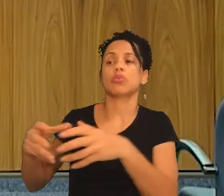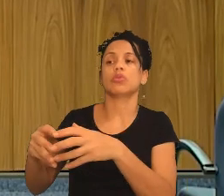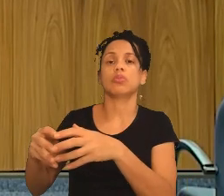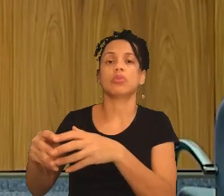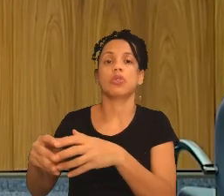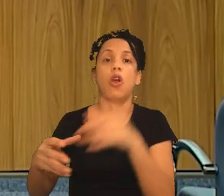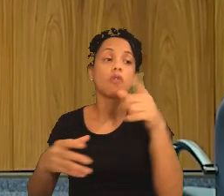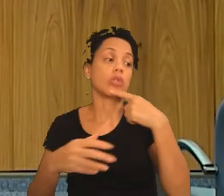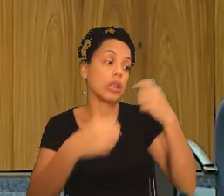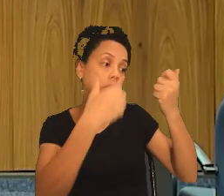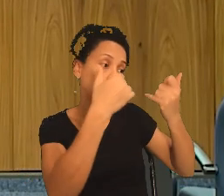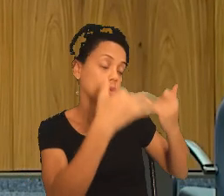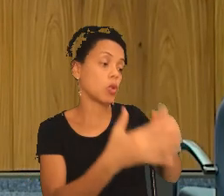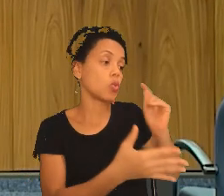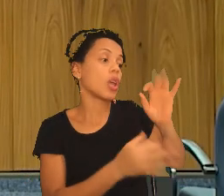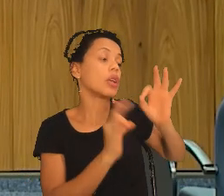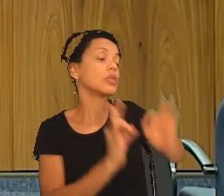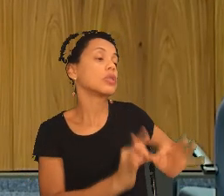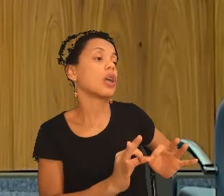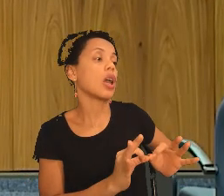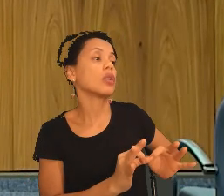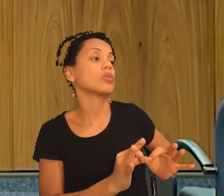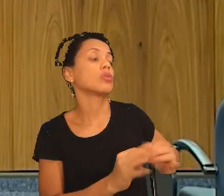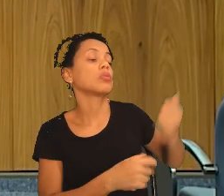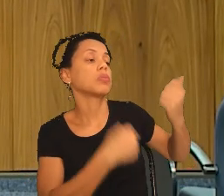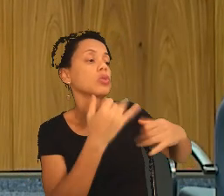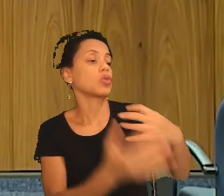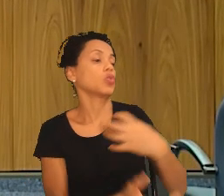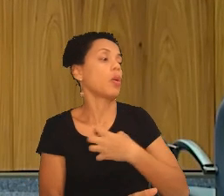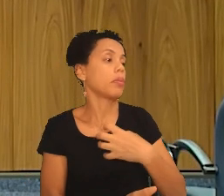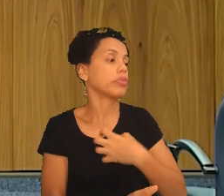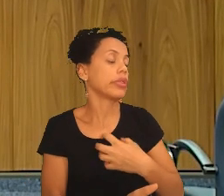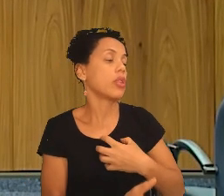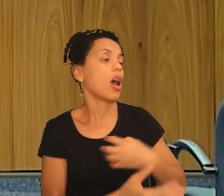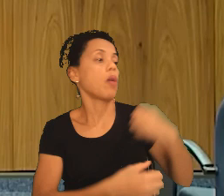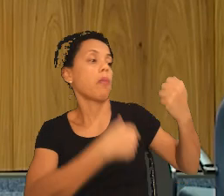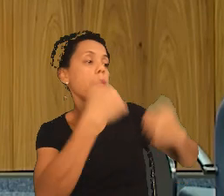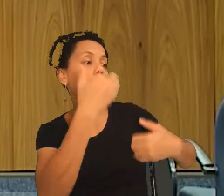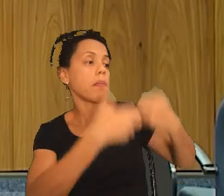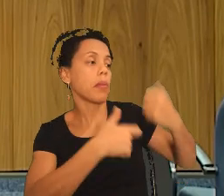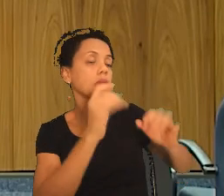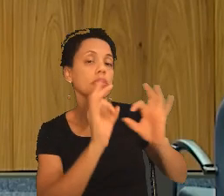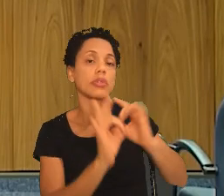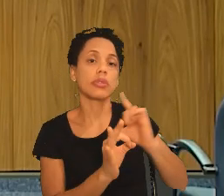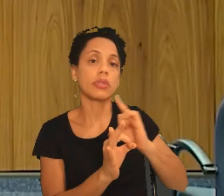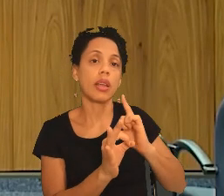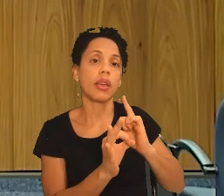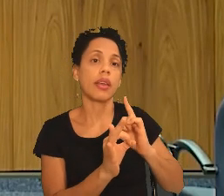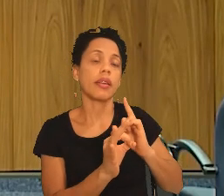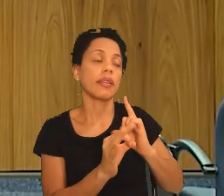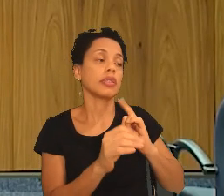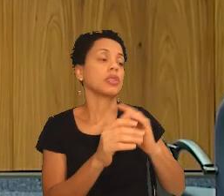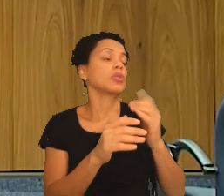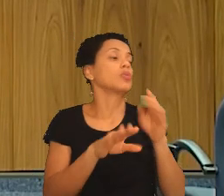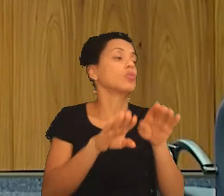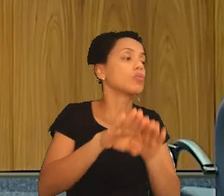de colonialidade, né? De a gente viver, né, certos padrões de poder que dominam e subjugam grupos, em que